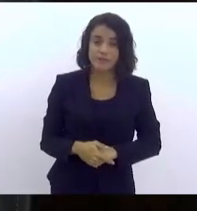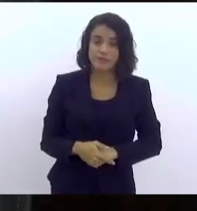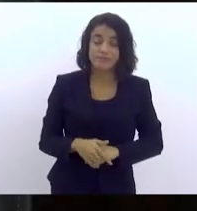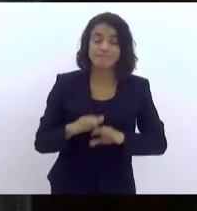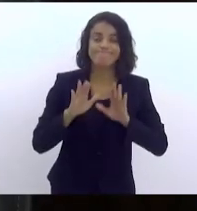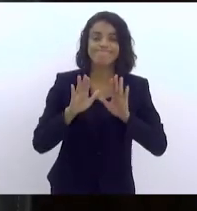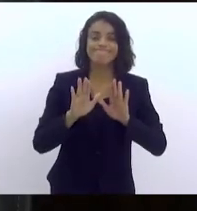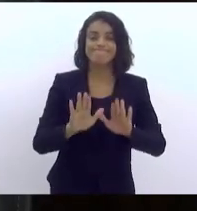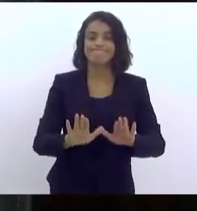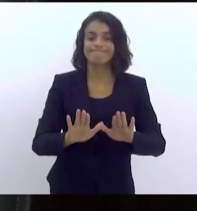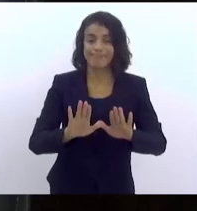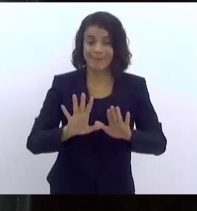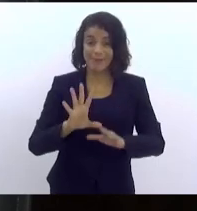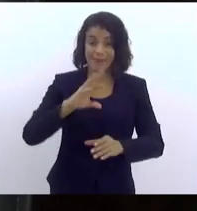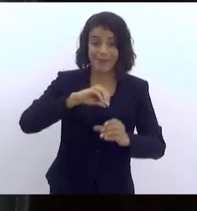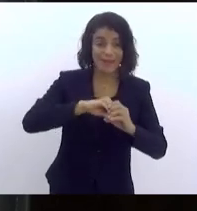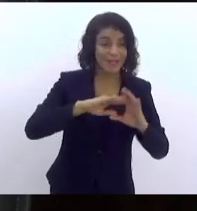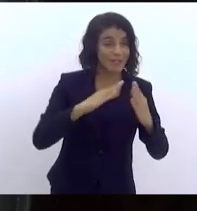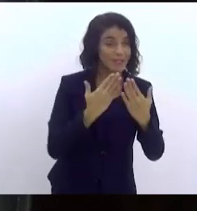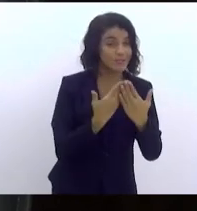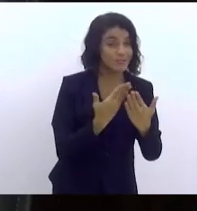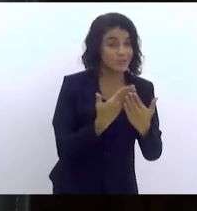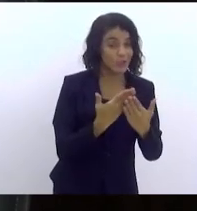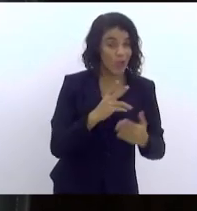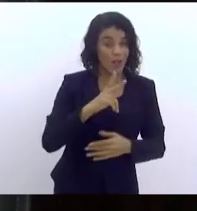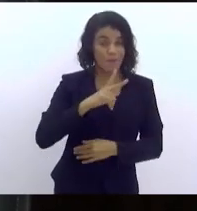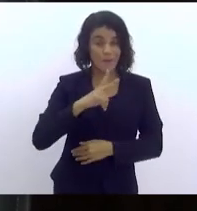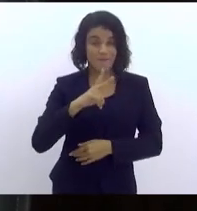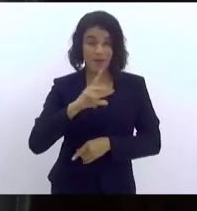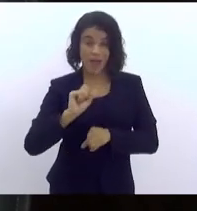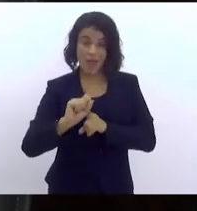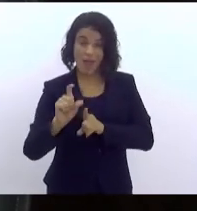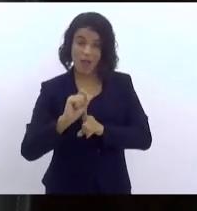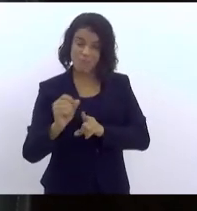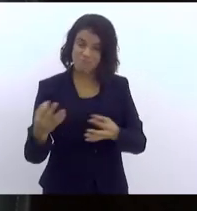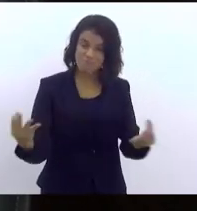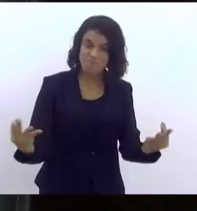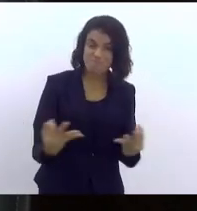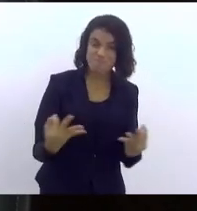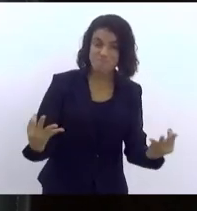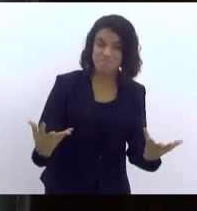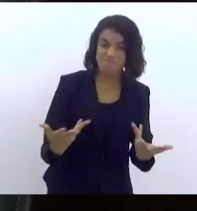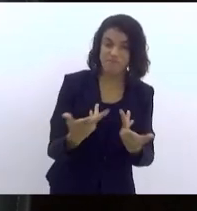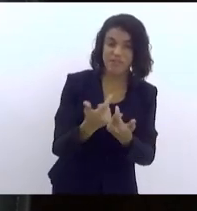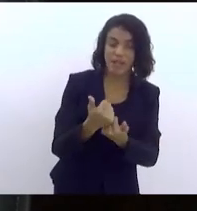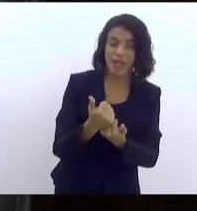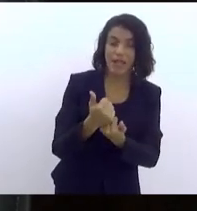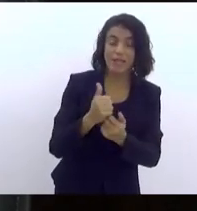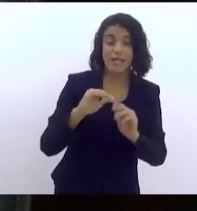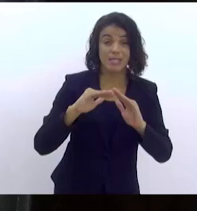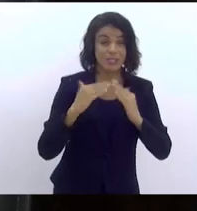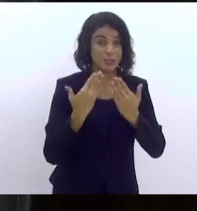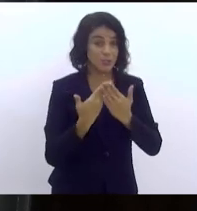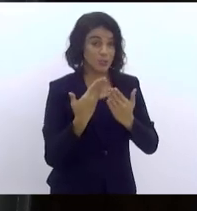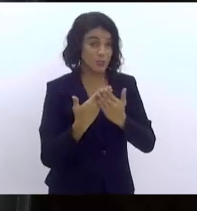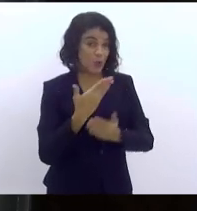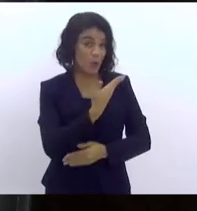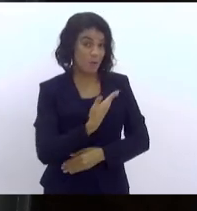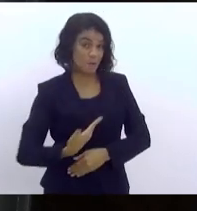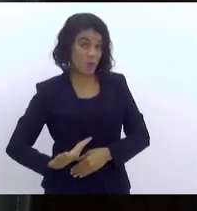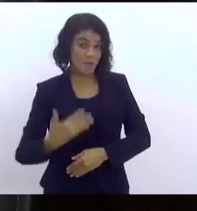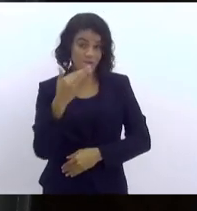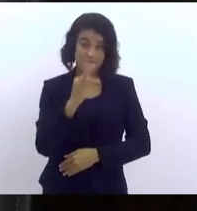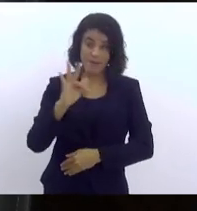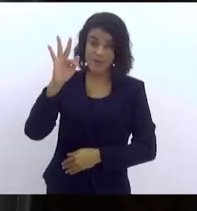mas nas escolas privadas de ponta nas escolas públicas pontas